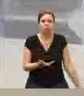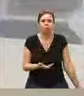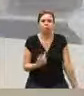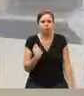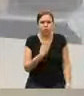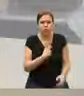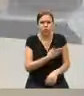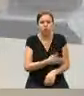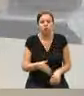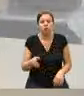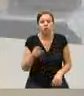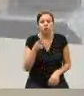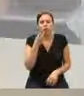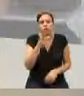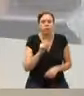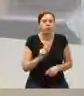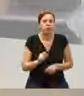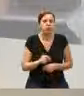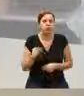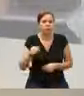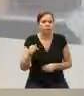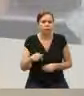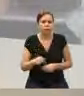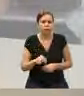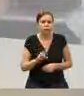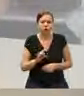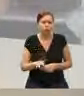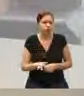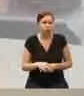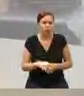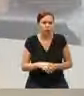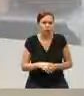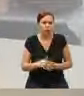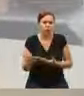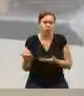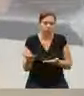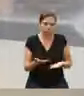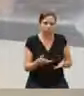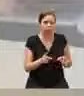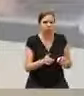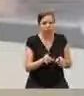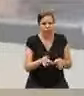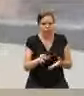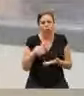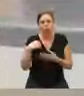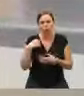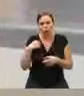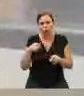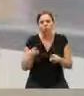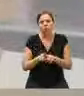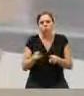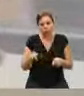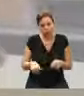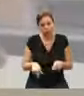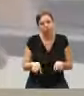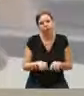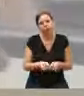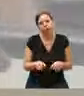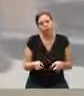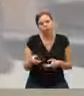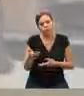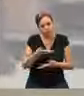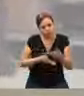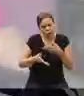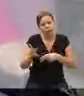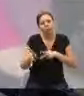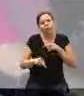a gente costuma dizer que aqui não só a gente recebe e vende roupa, né? Aqui a gente